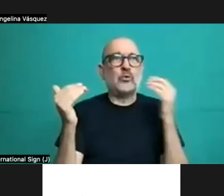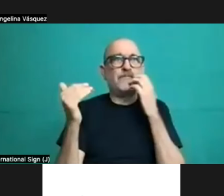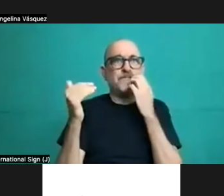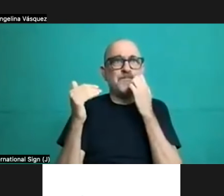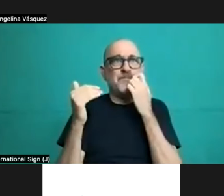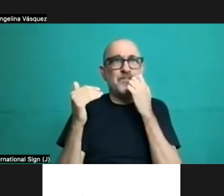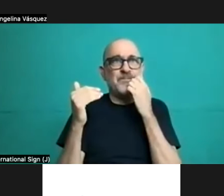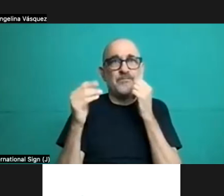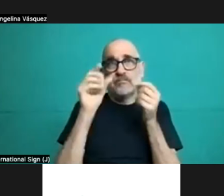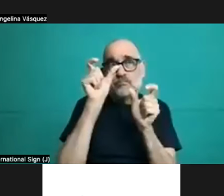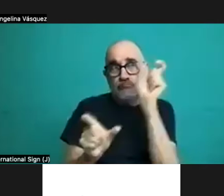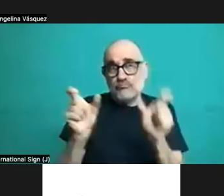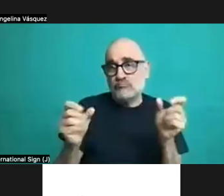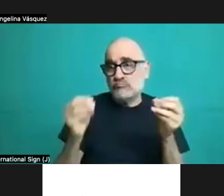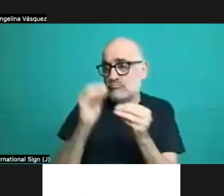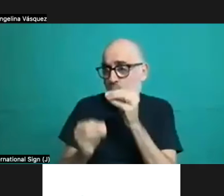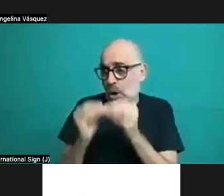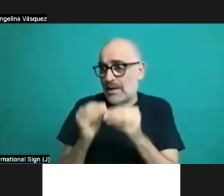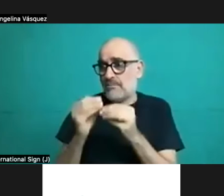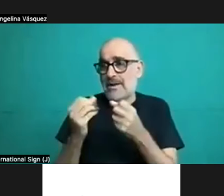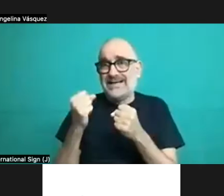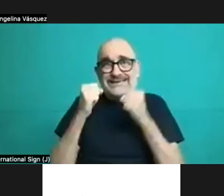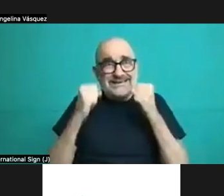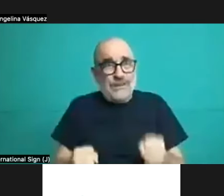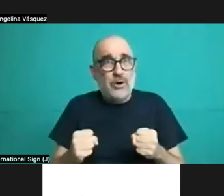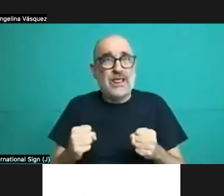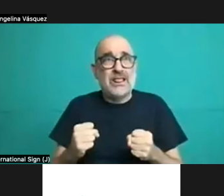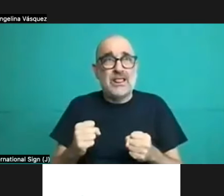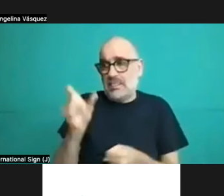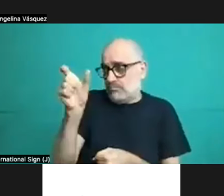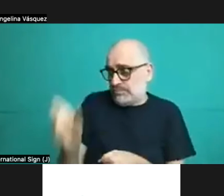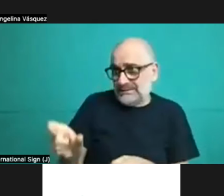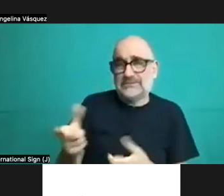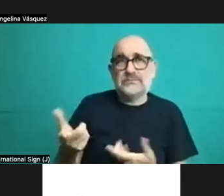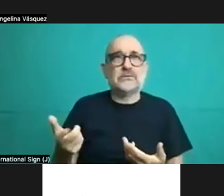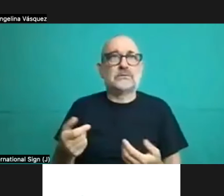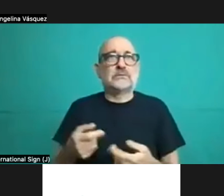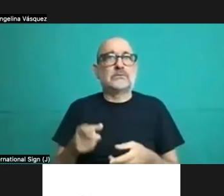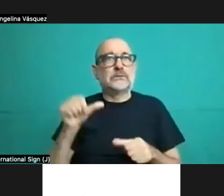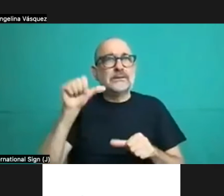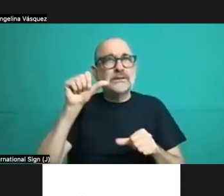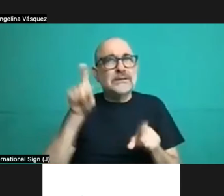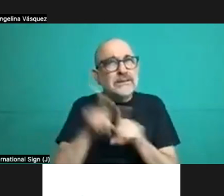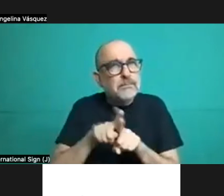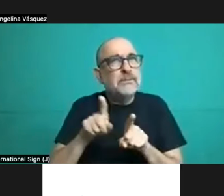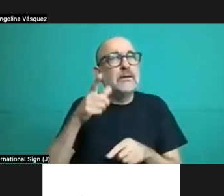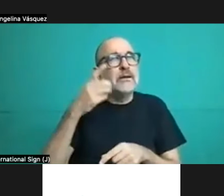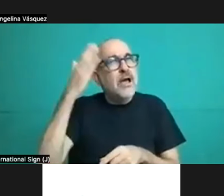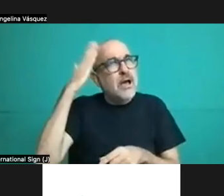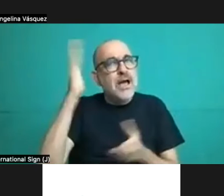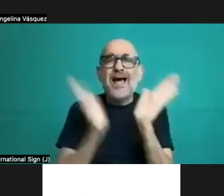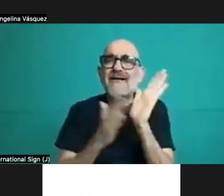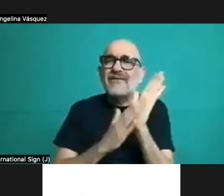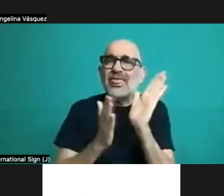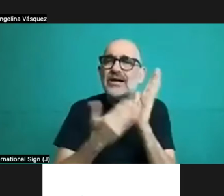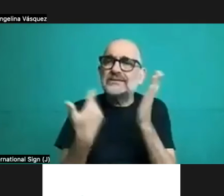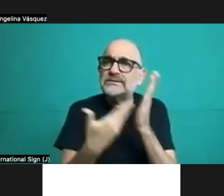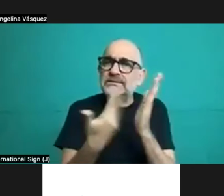sejam eficazes para melhorar a segurança do paciente e que muitas dessas